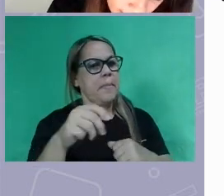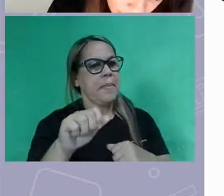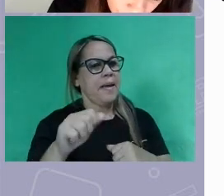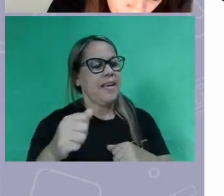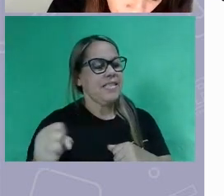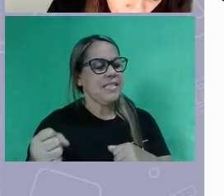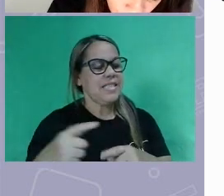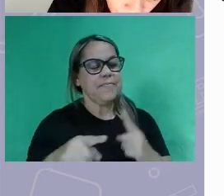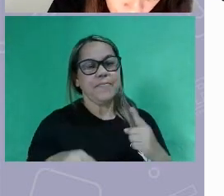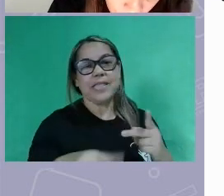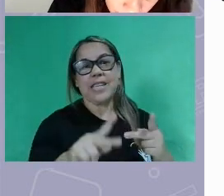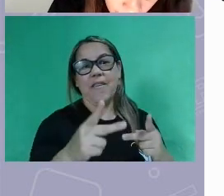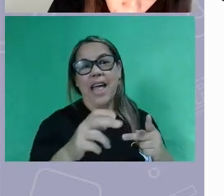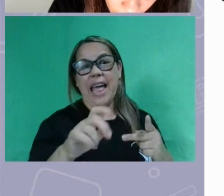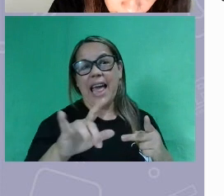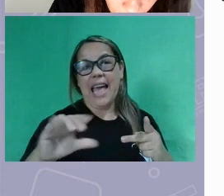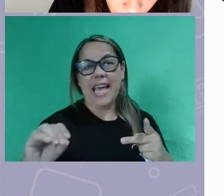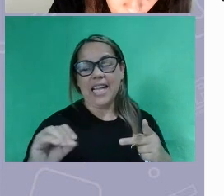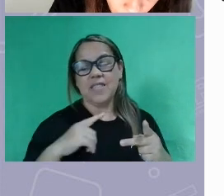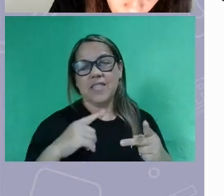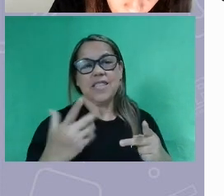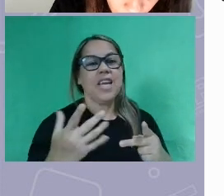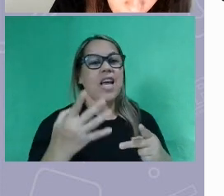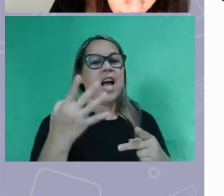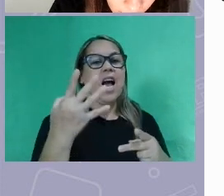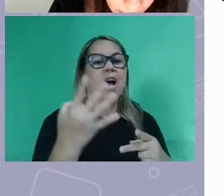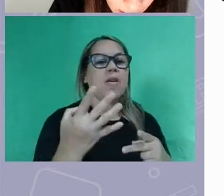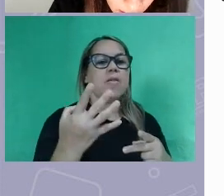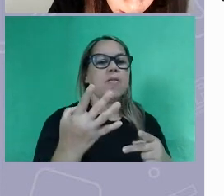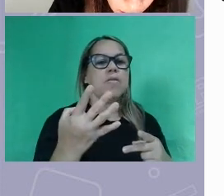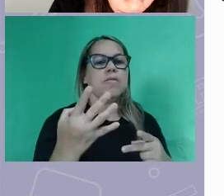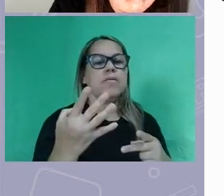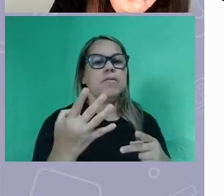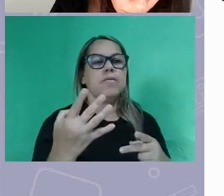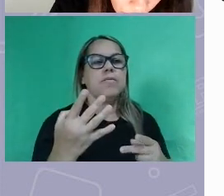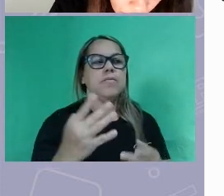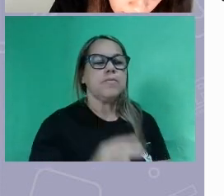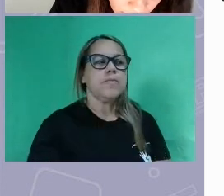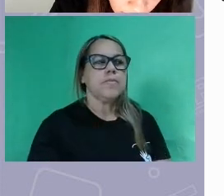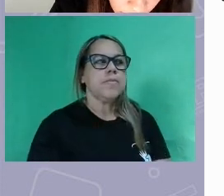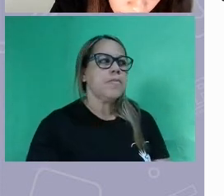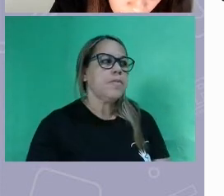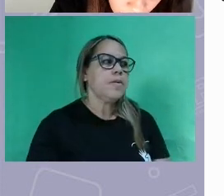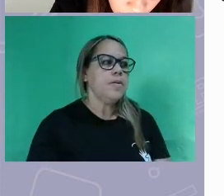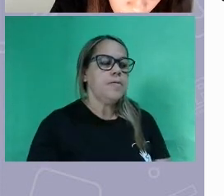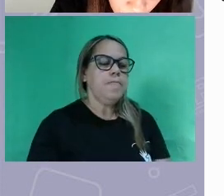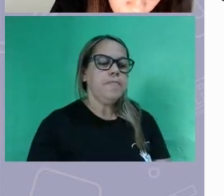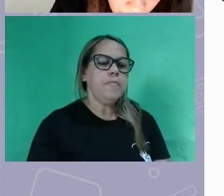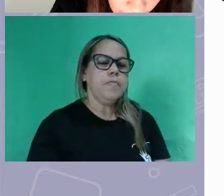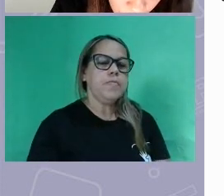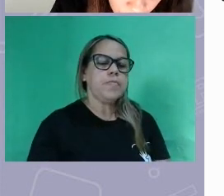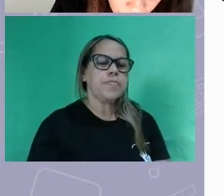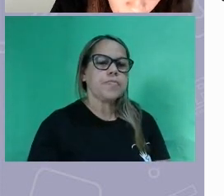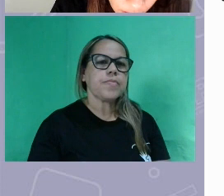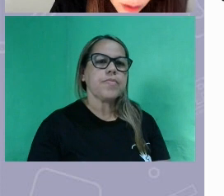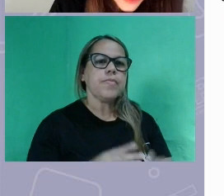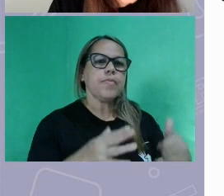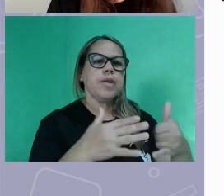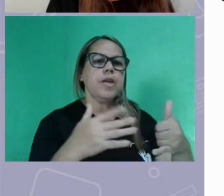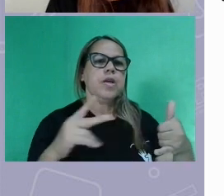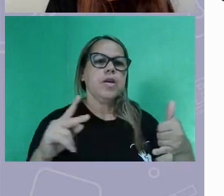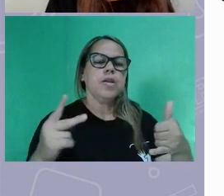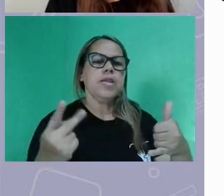que o hélio corresponde a 4U e o hidrogênio corresponde a 1